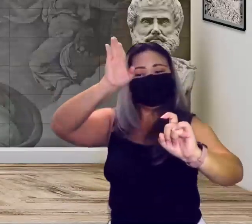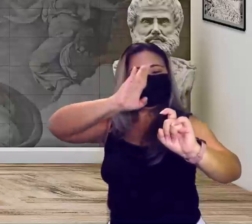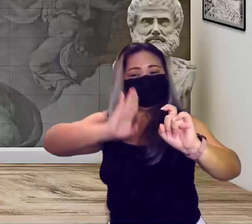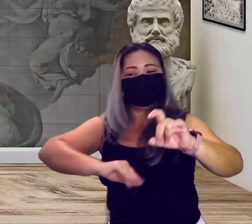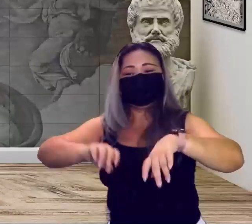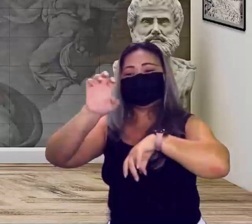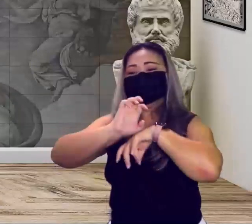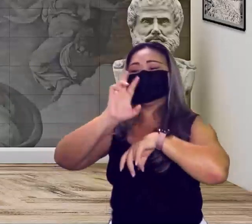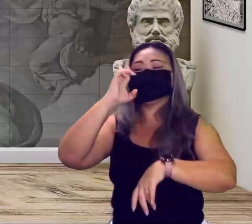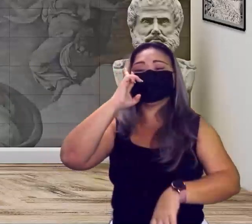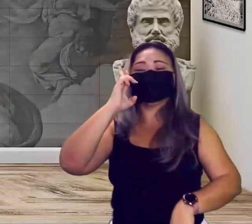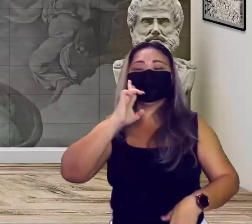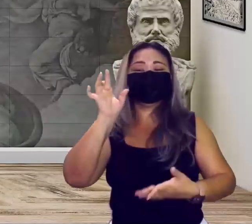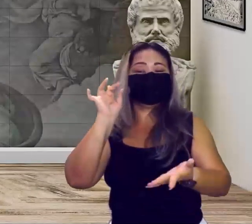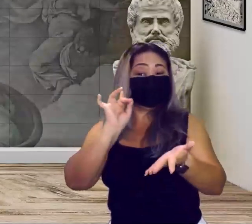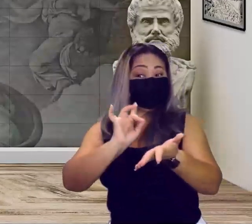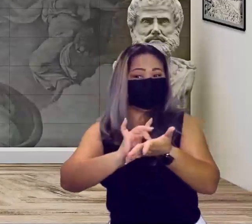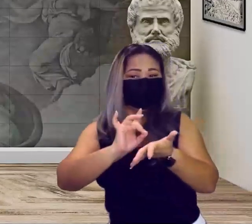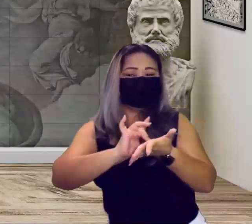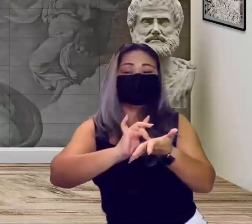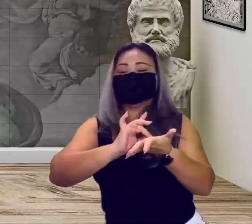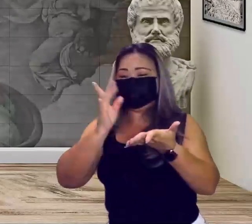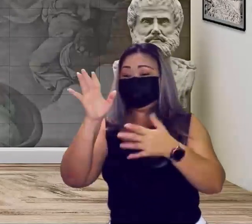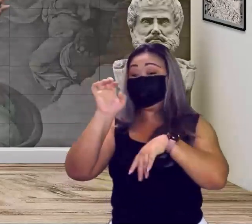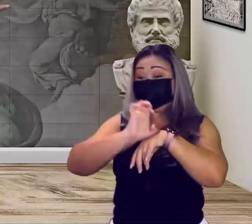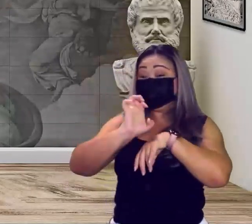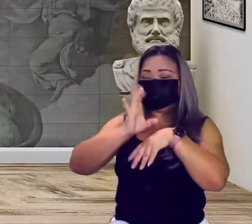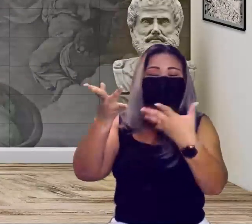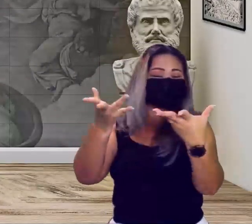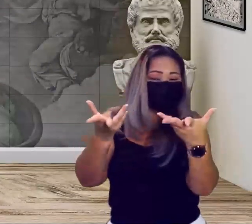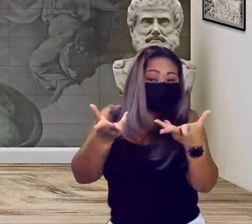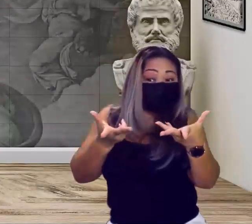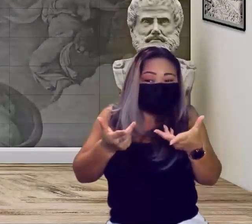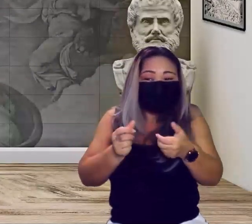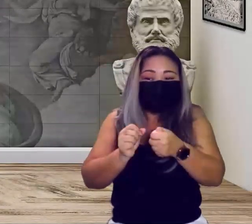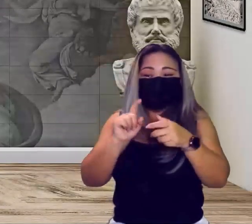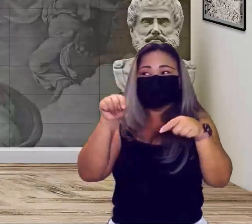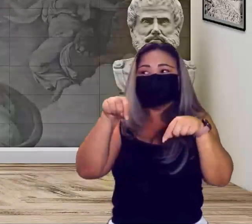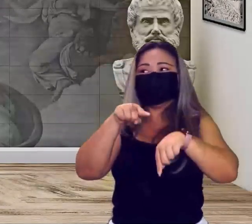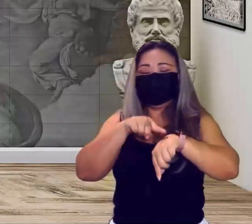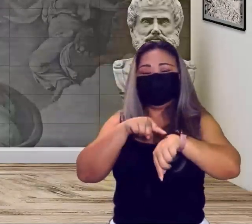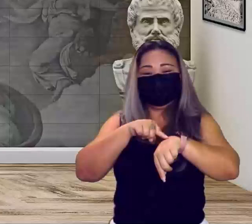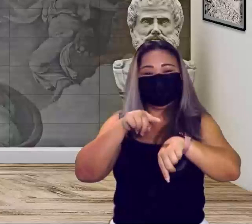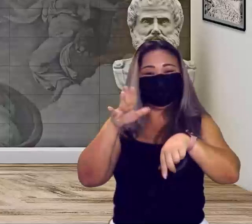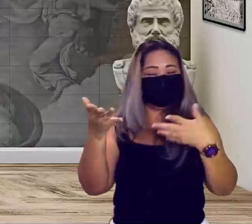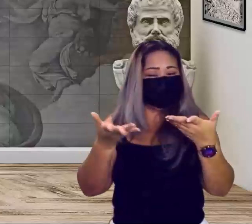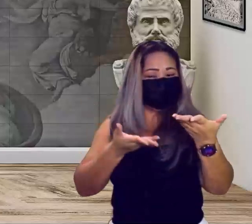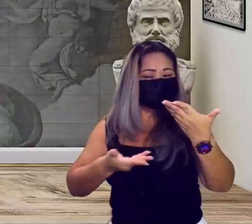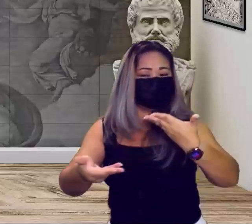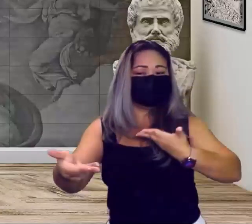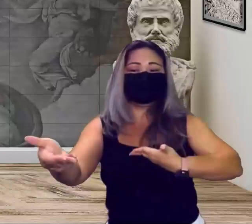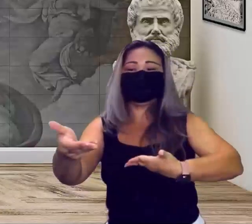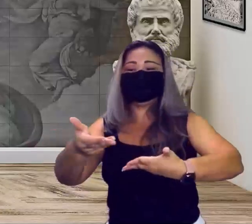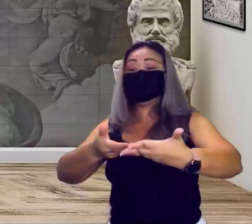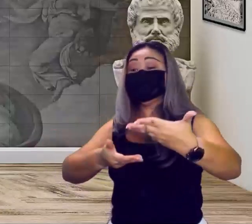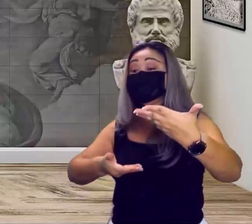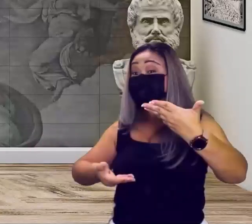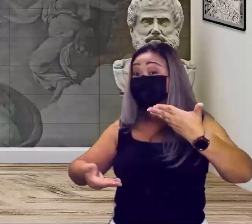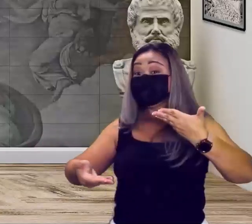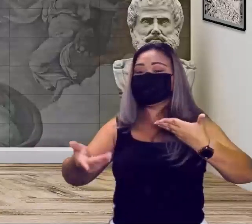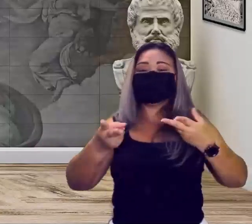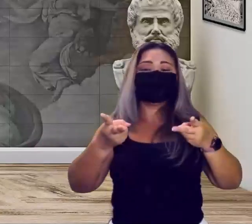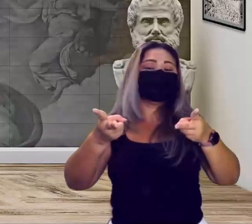do estado de Rondônia, na verdade, porque o nosso estado é maravilhoso e nesse momento nós estamos se interagindo com vocês, né?